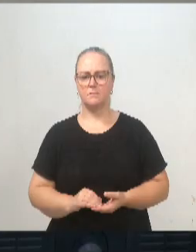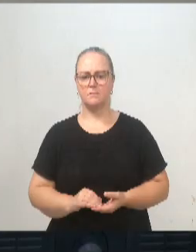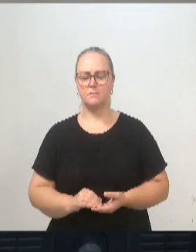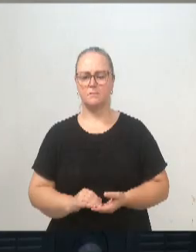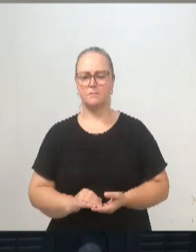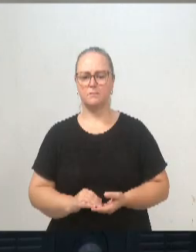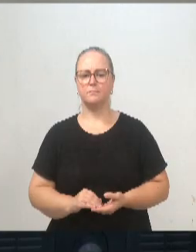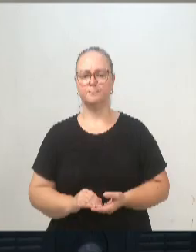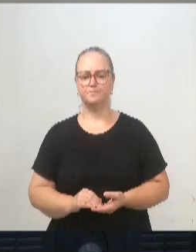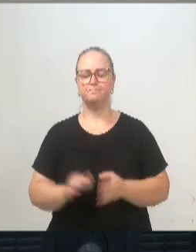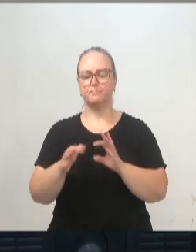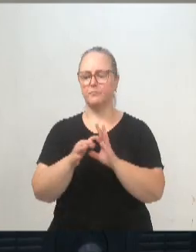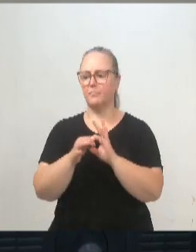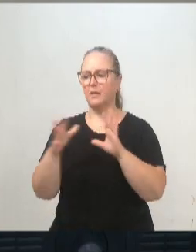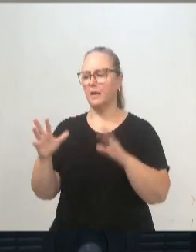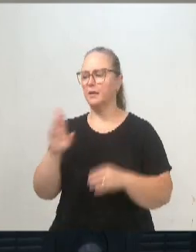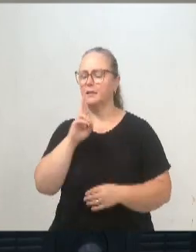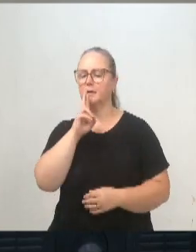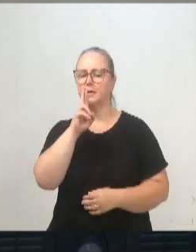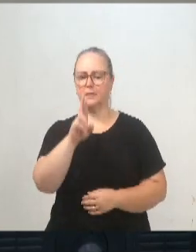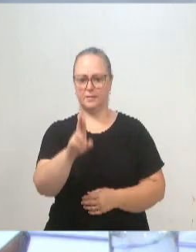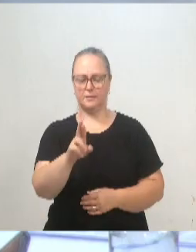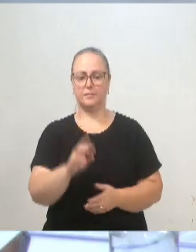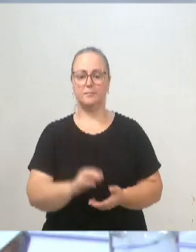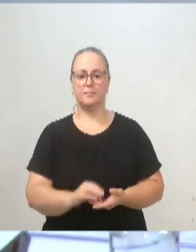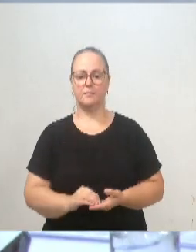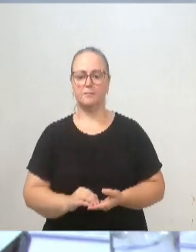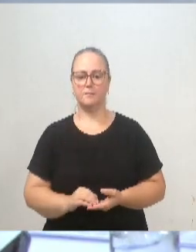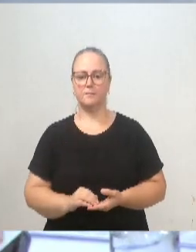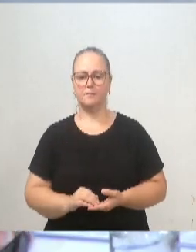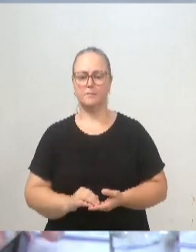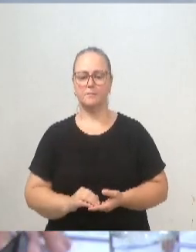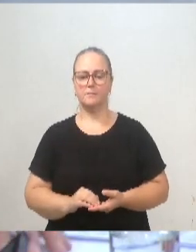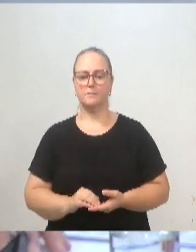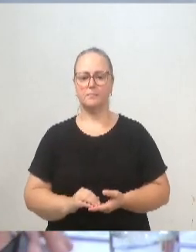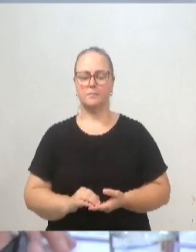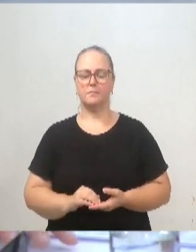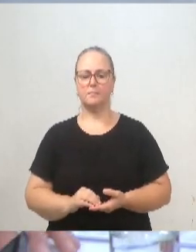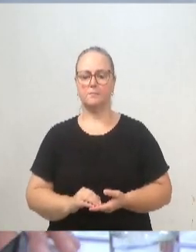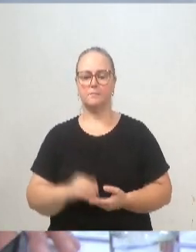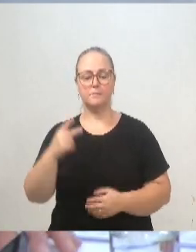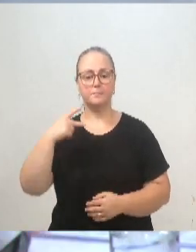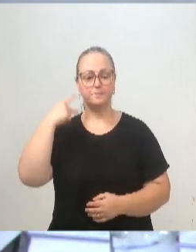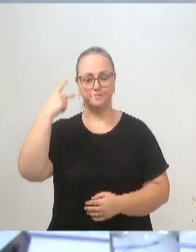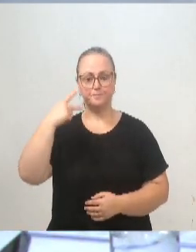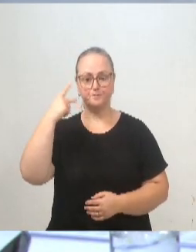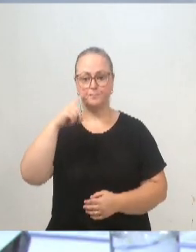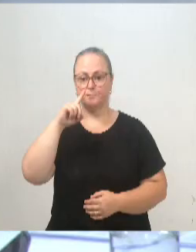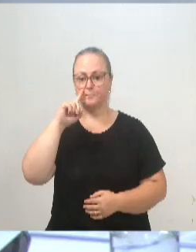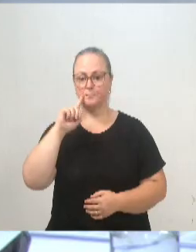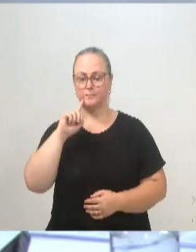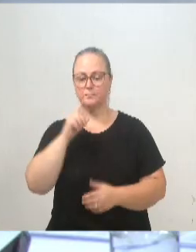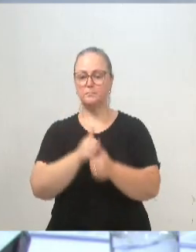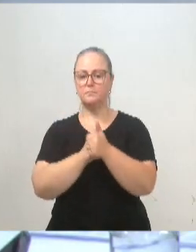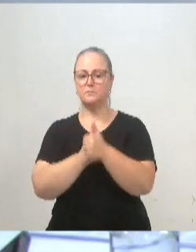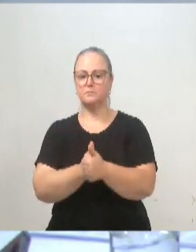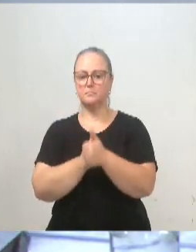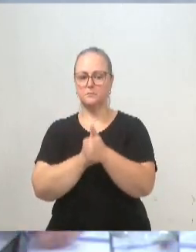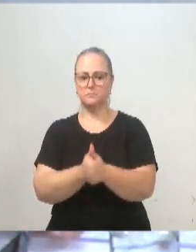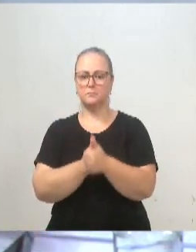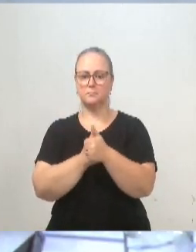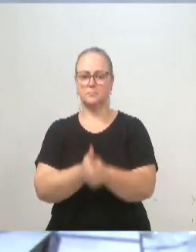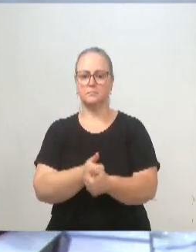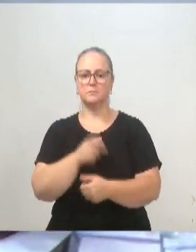vontade para responder o questionamento do vereador Diego Nazato. Vereador Nazato, nós fazemos o acompanhamento par e